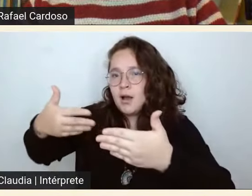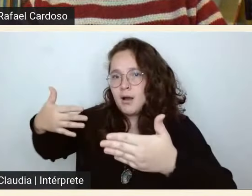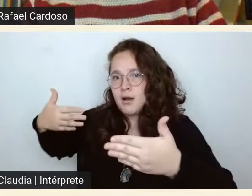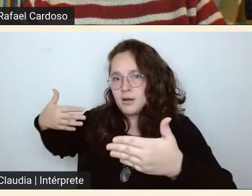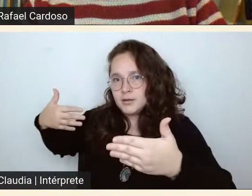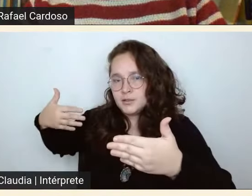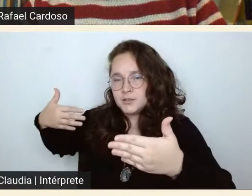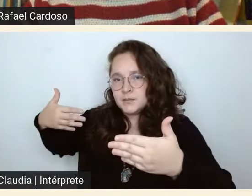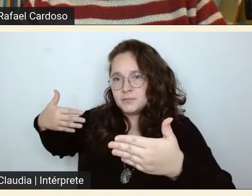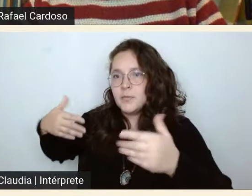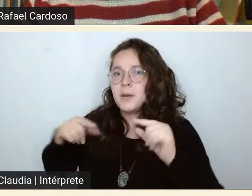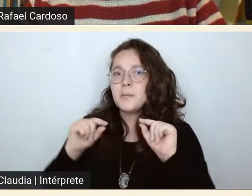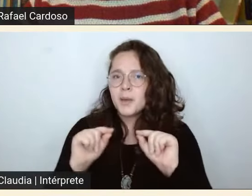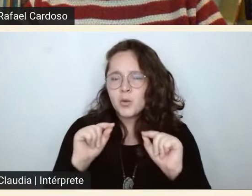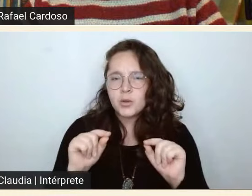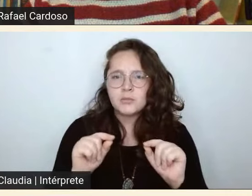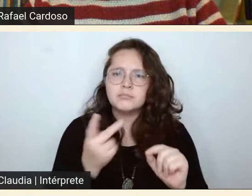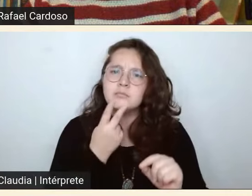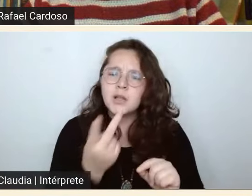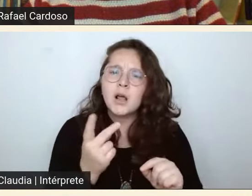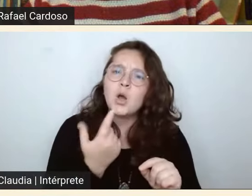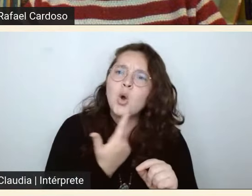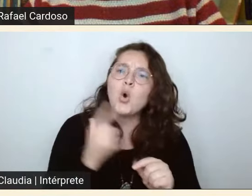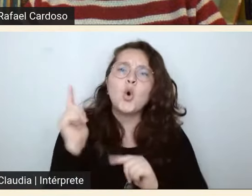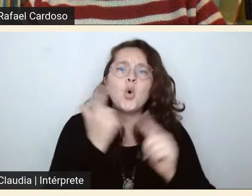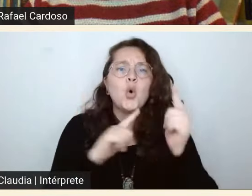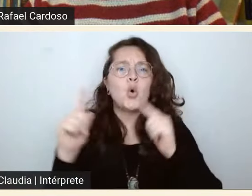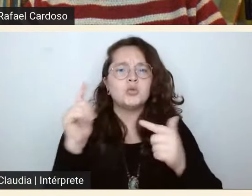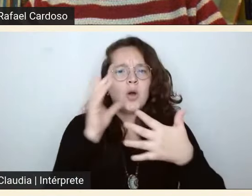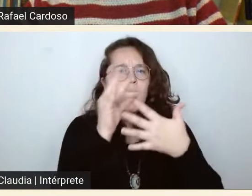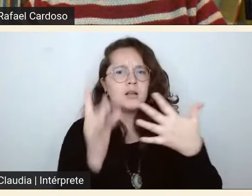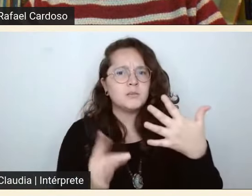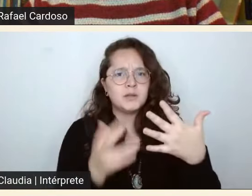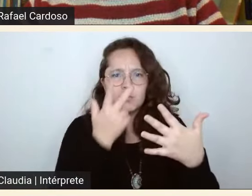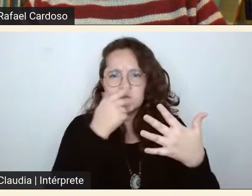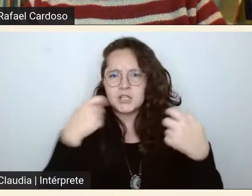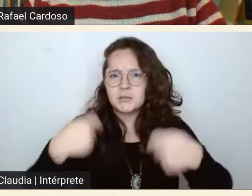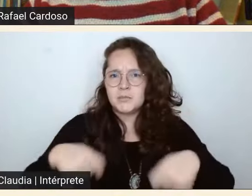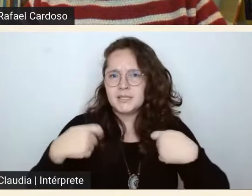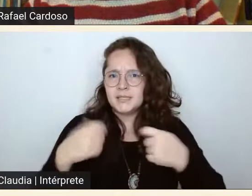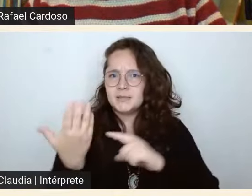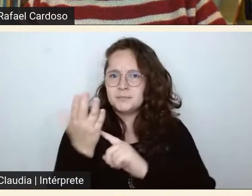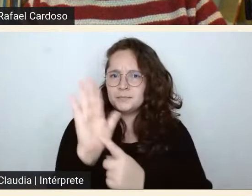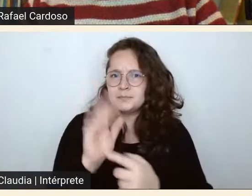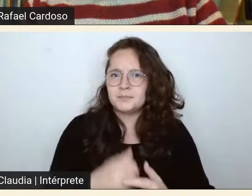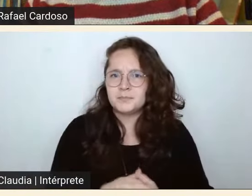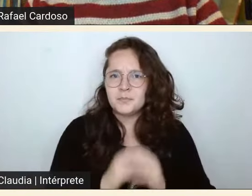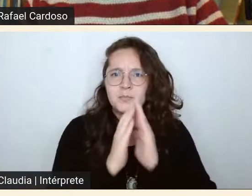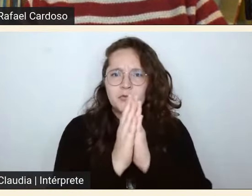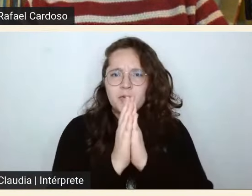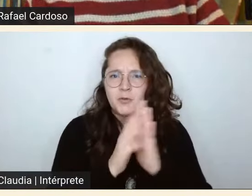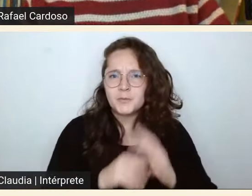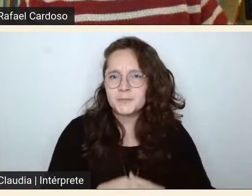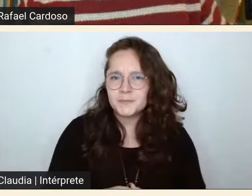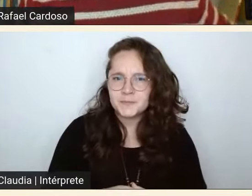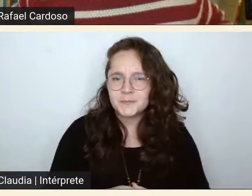que outros aspectos acha também importante salientar? Por favor.